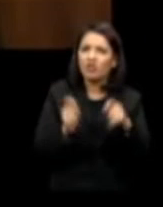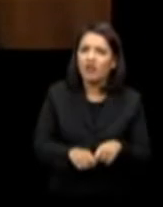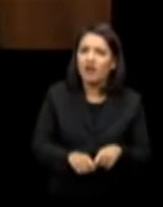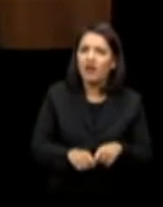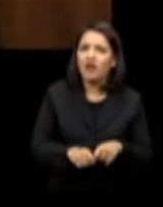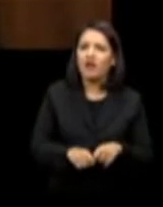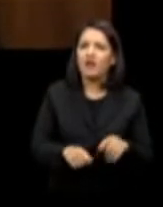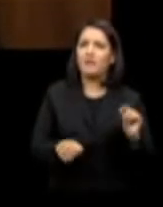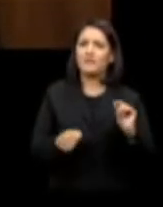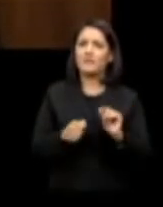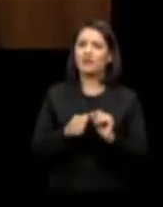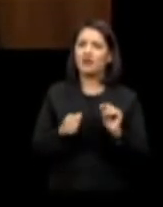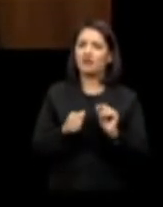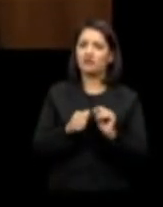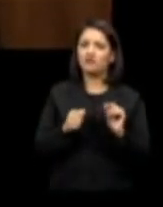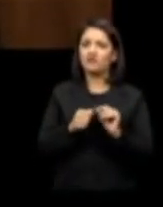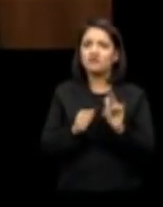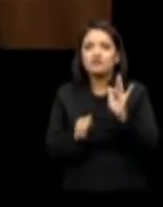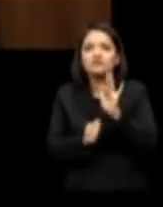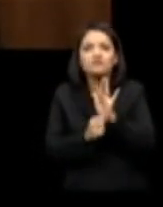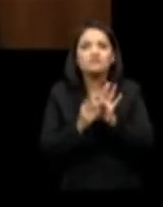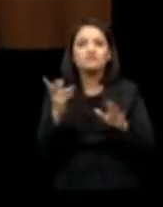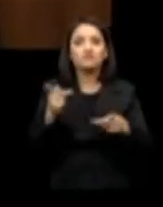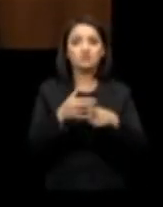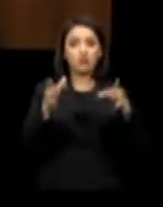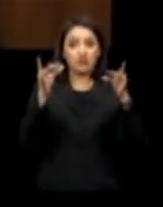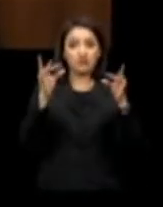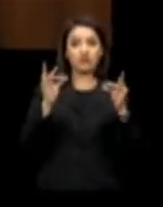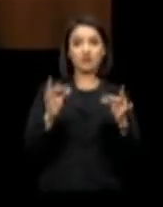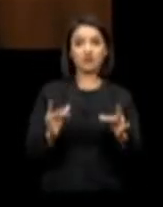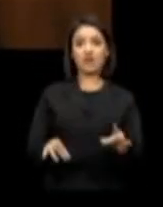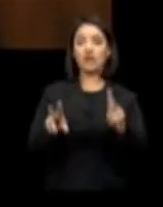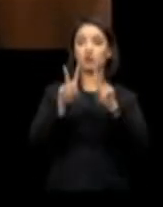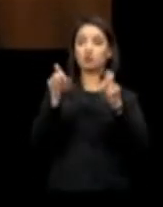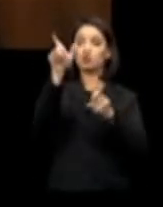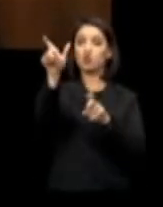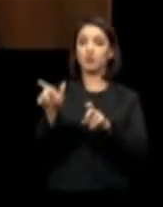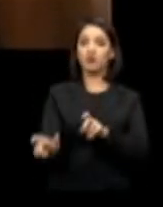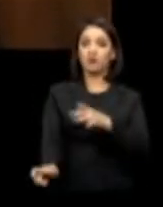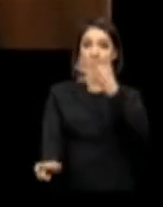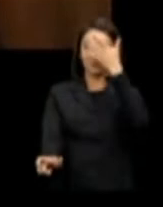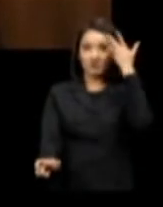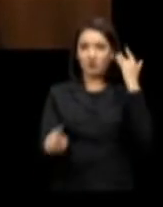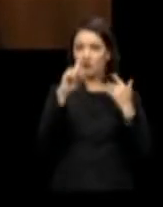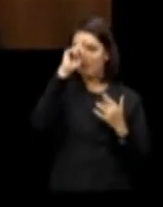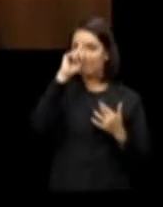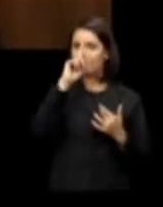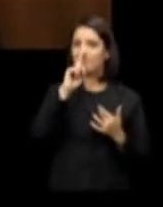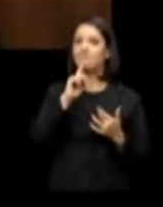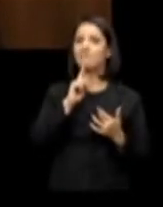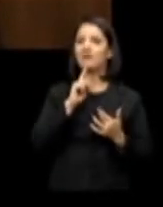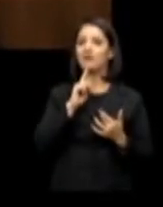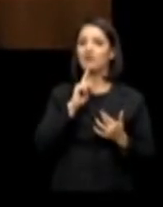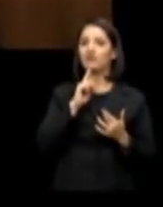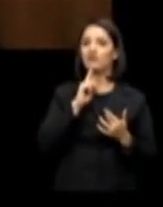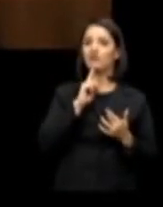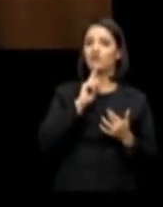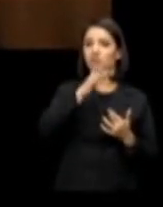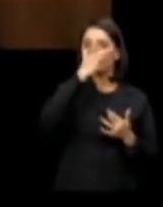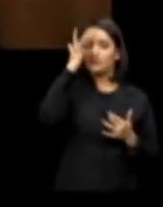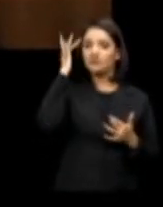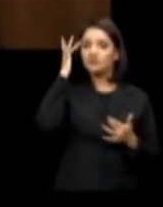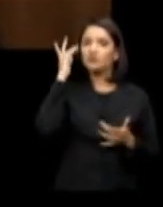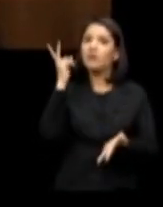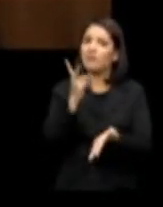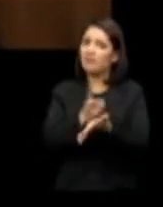de um quadro abrangente e detalhado da respectiva pessoa, um perfil de personalidade, mesmo na